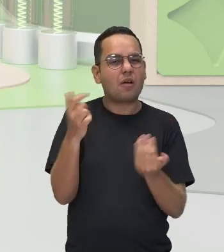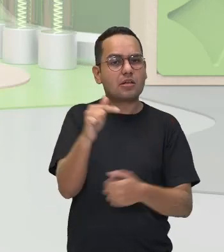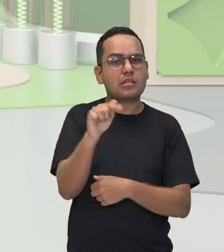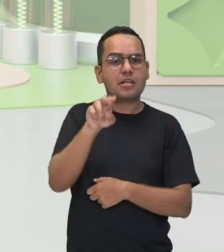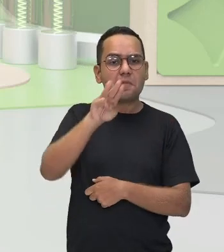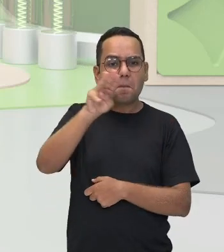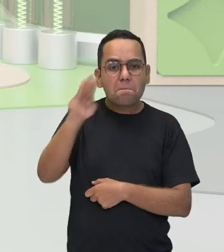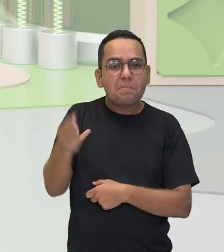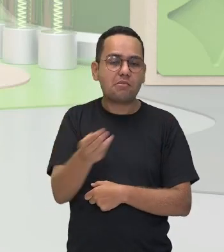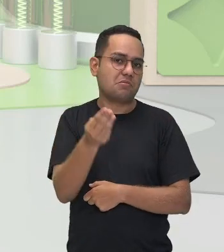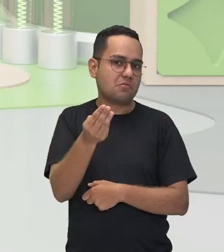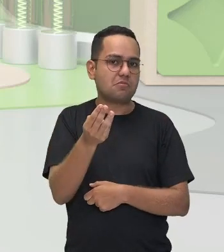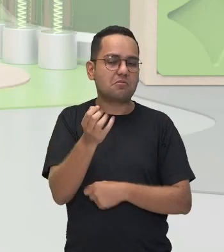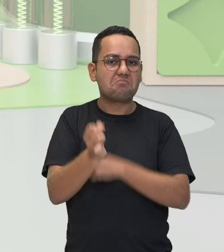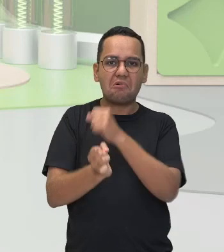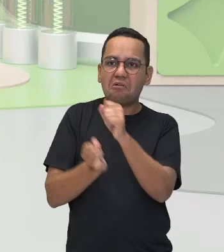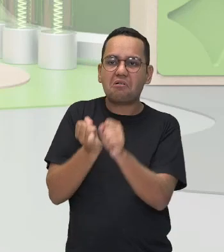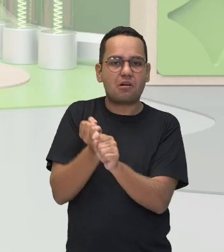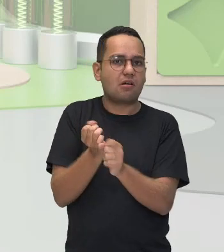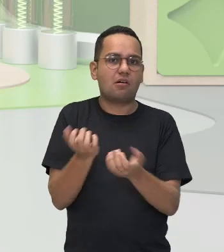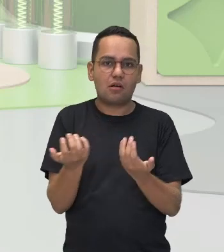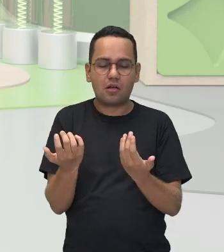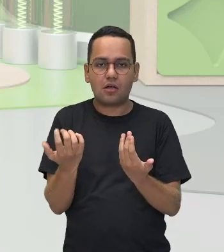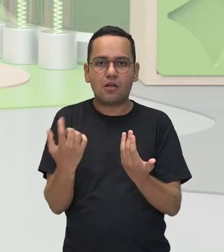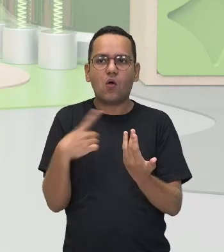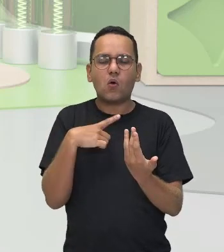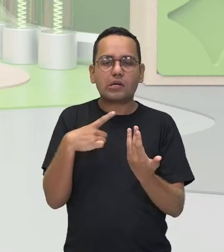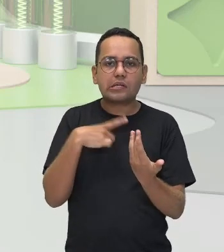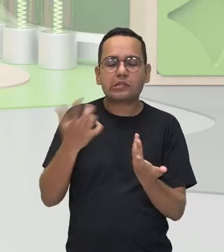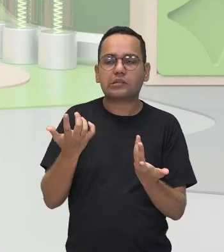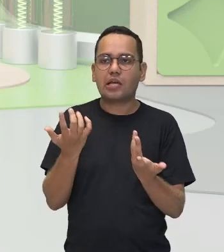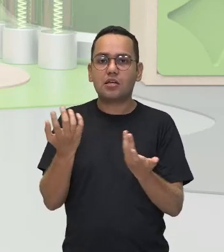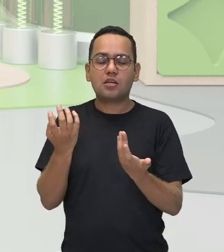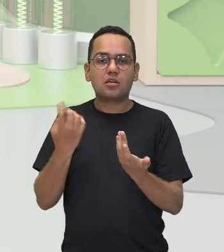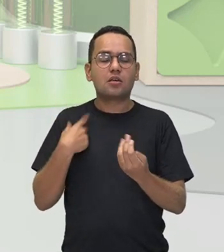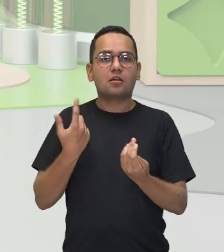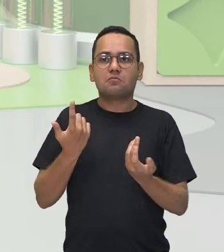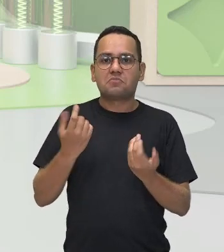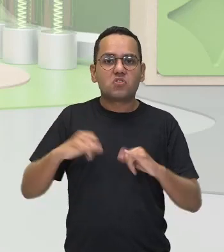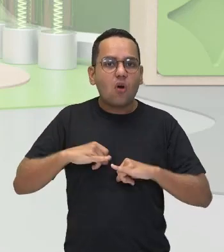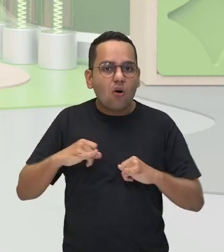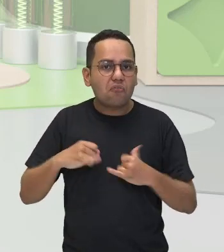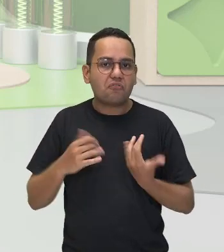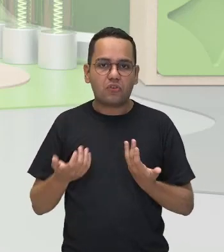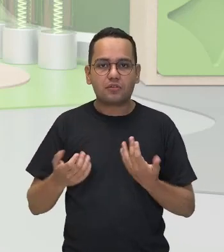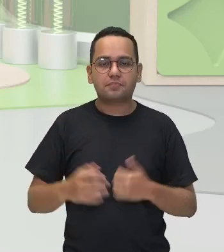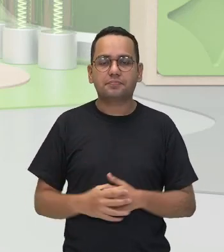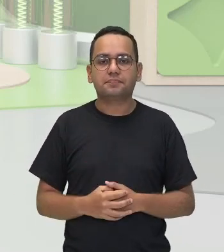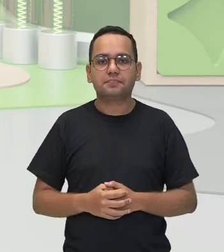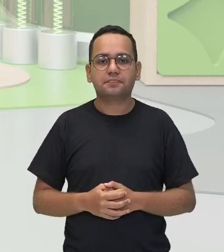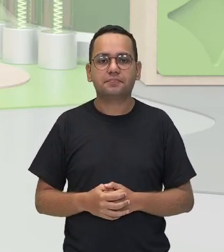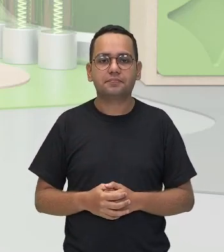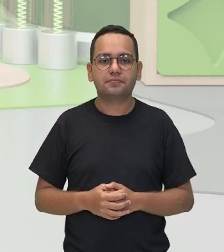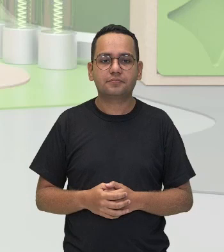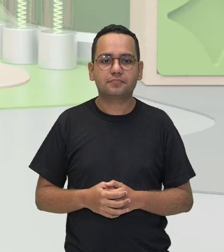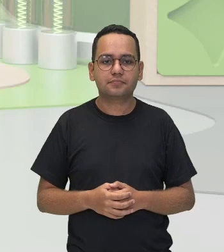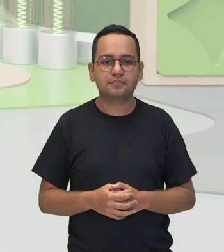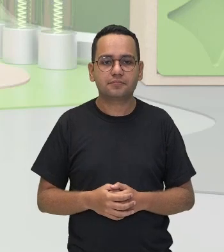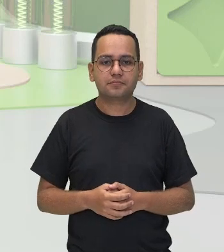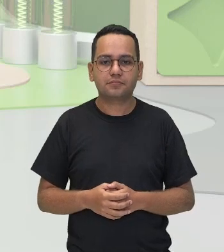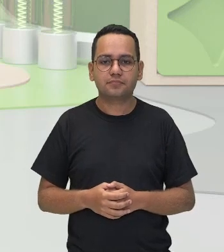de pessoas que sofrem, né, com a poluição atmosférica. E nós vamos ver aí